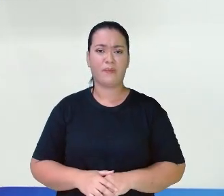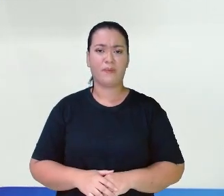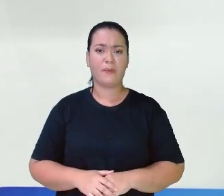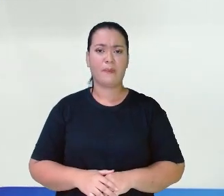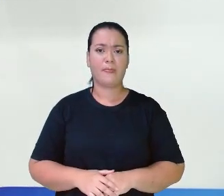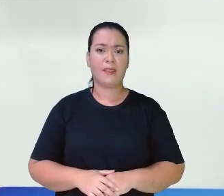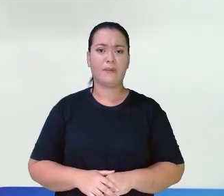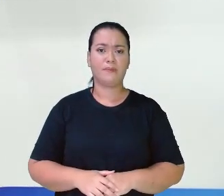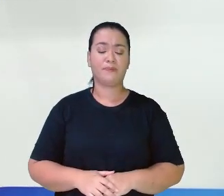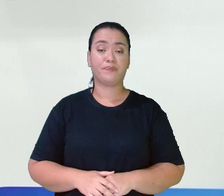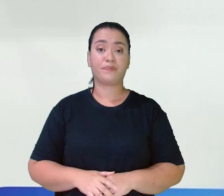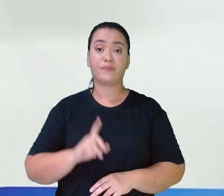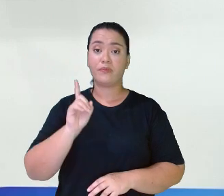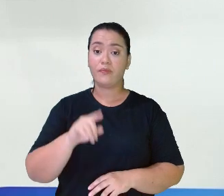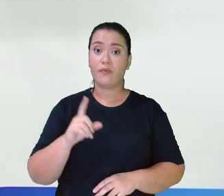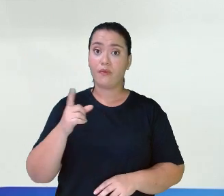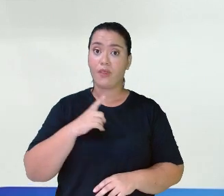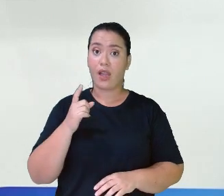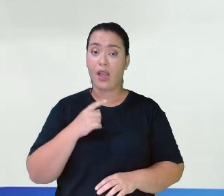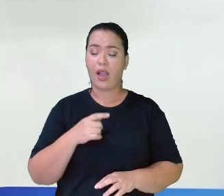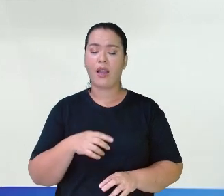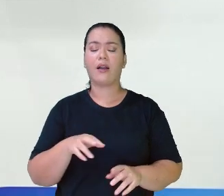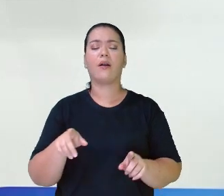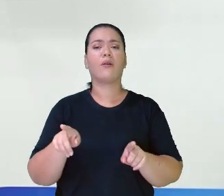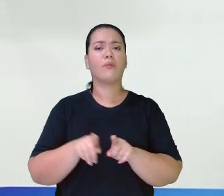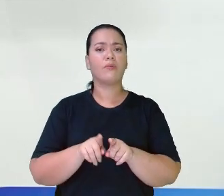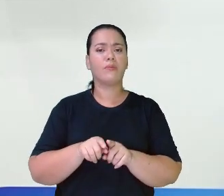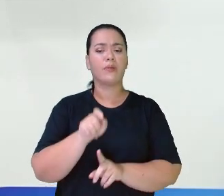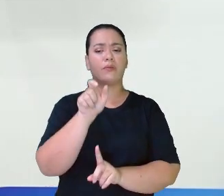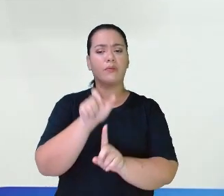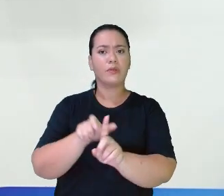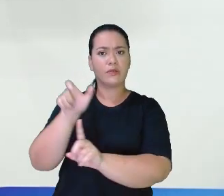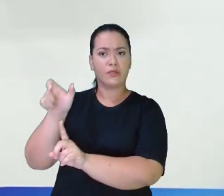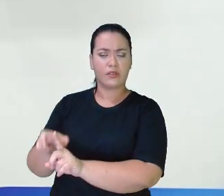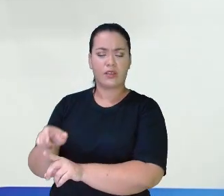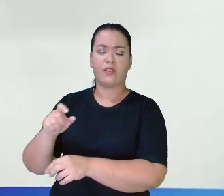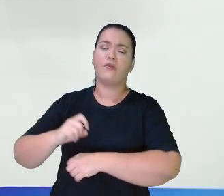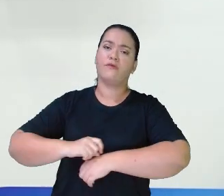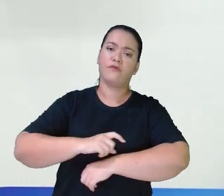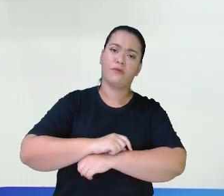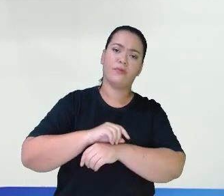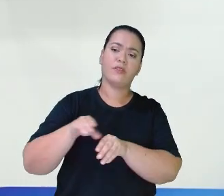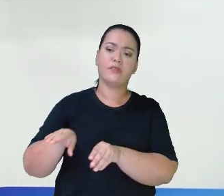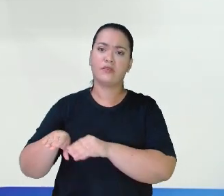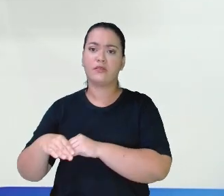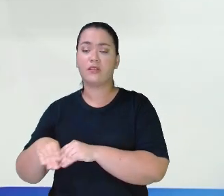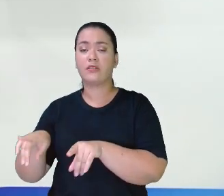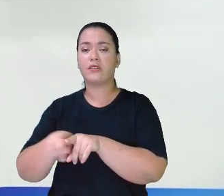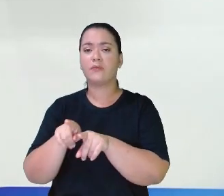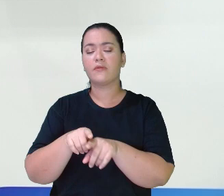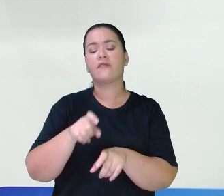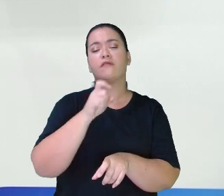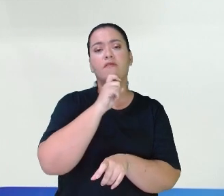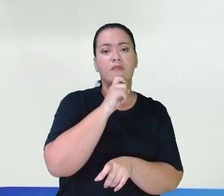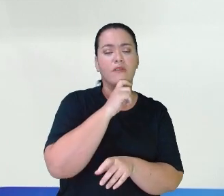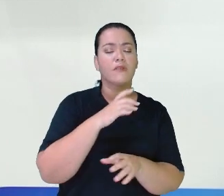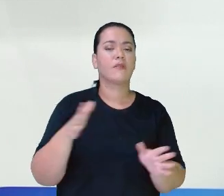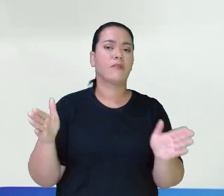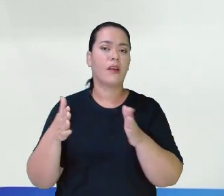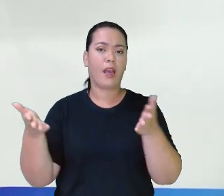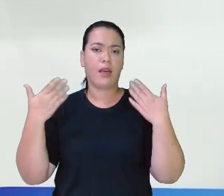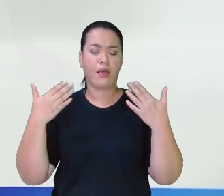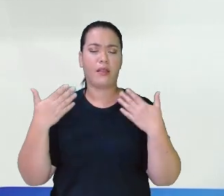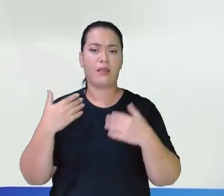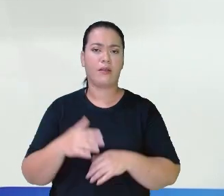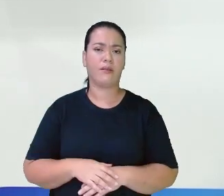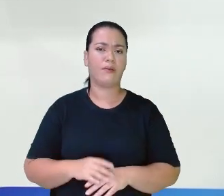só, a história tem os mesmos personagens, formigas, cigarras, inverno, verão,